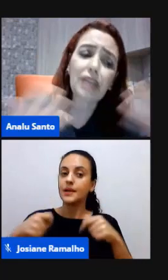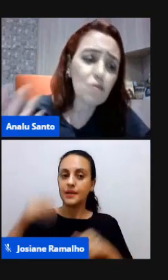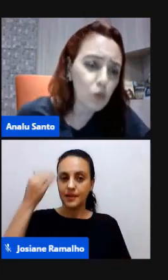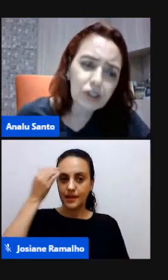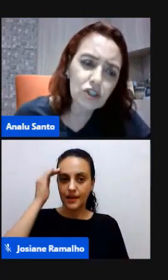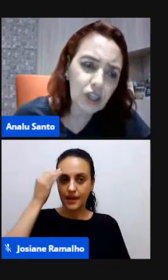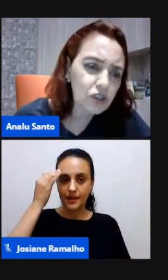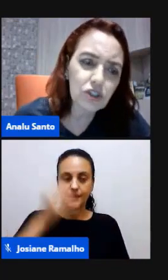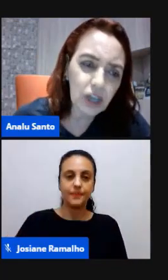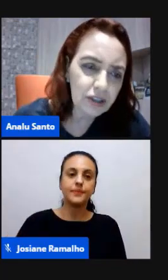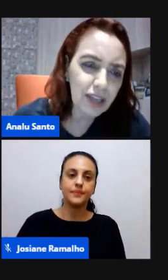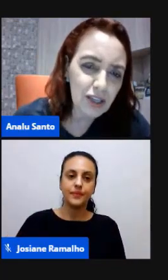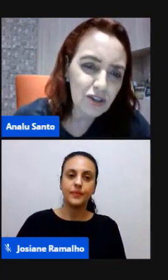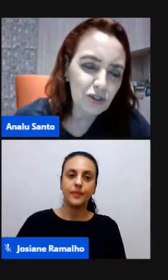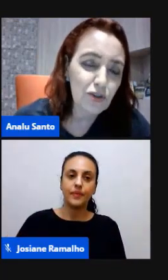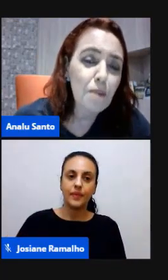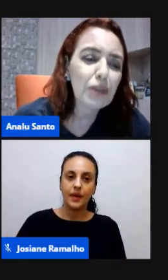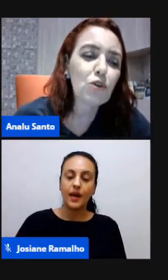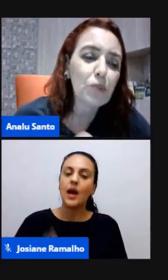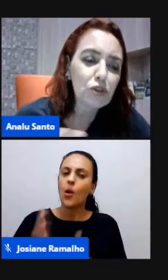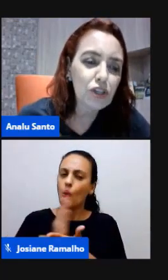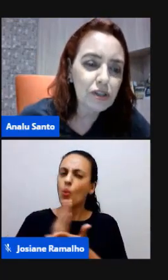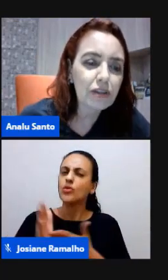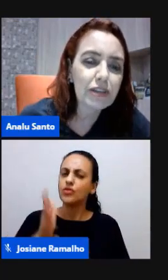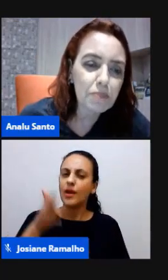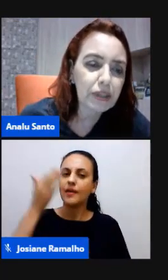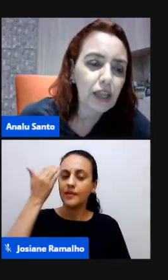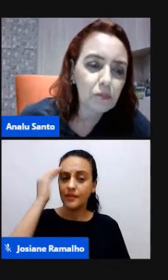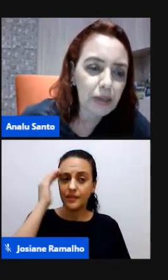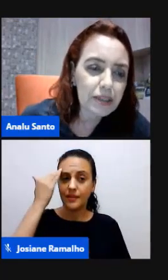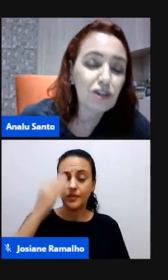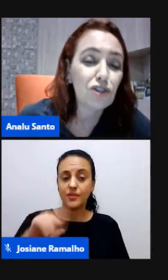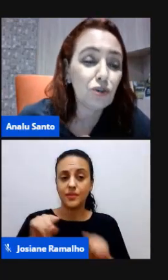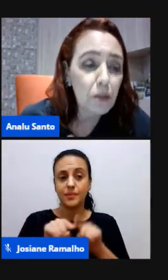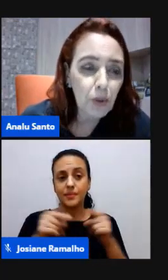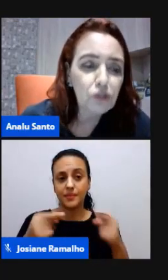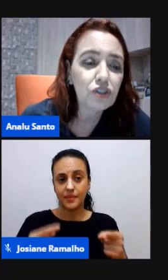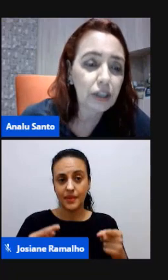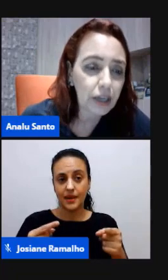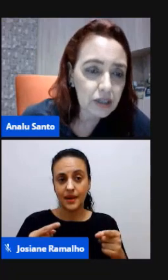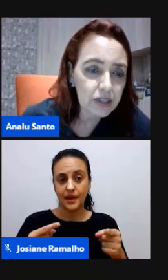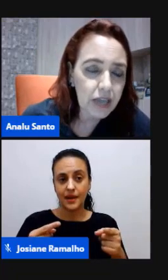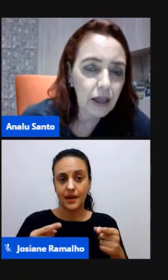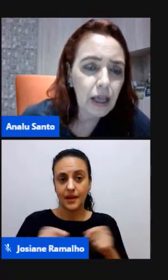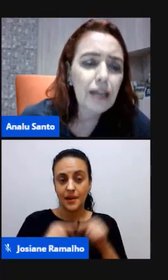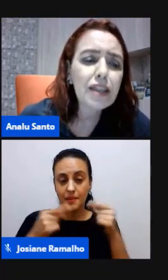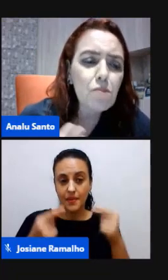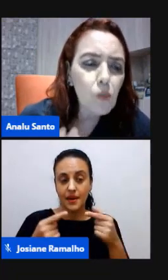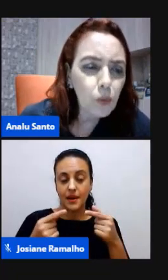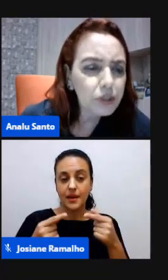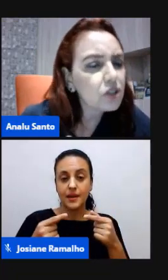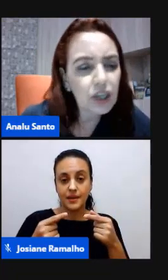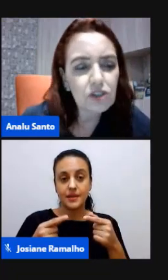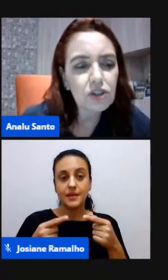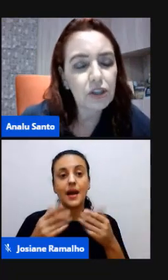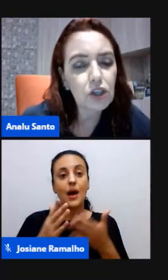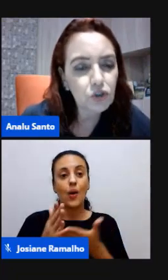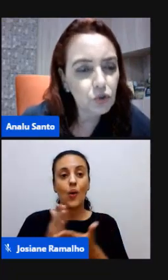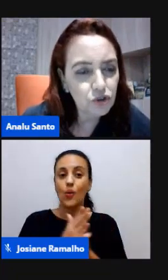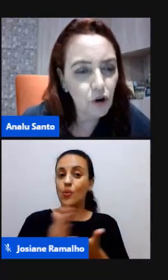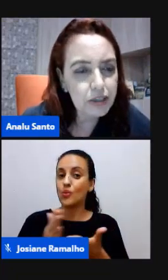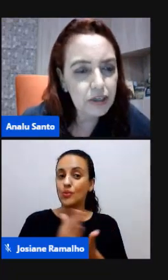E tem muita gente que já entende isso. Mas como a gente sempre tem que pensar, a gente nunca pode generalizar. Tem muita